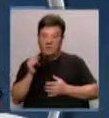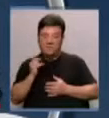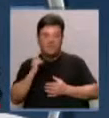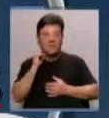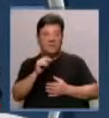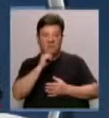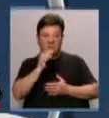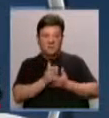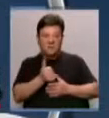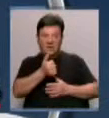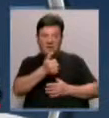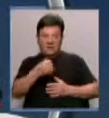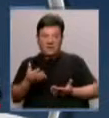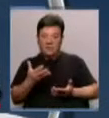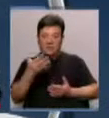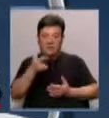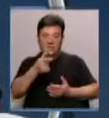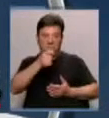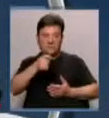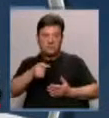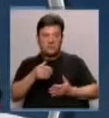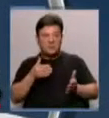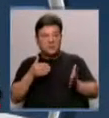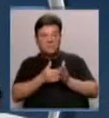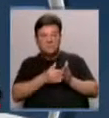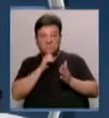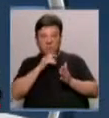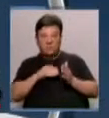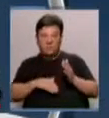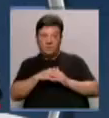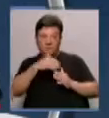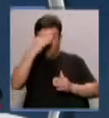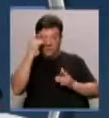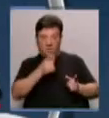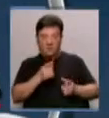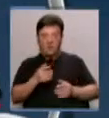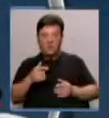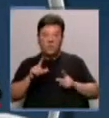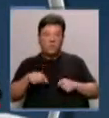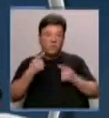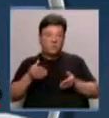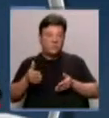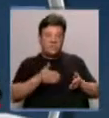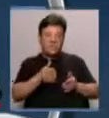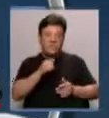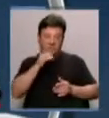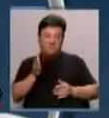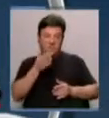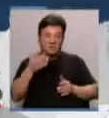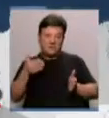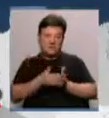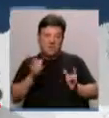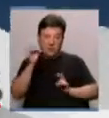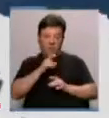entre 500 a 1000 pessoas o pico deverá ser atingido no verão as outras rotas de imigração ilegal mais usadas para chegar à